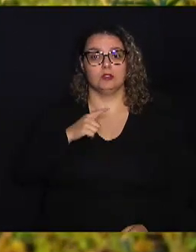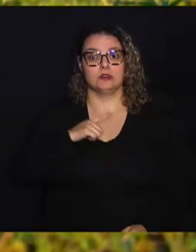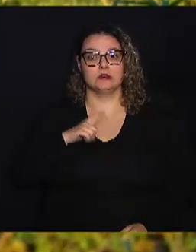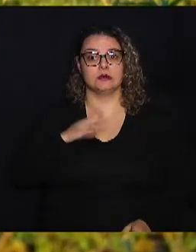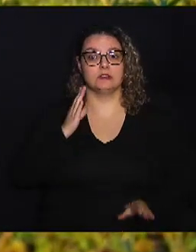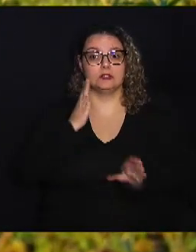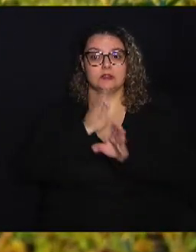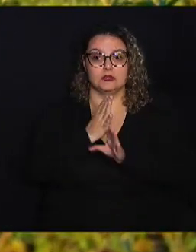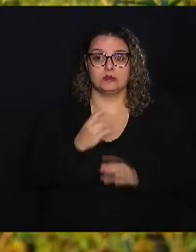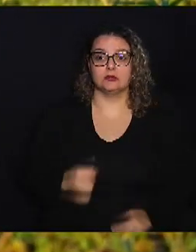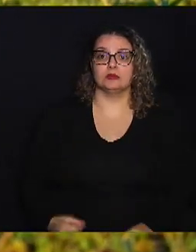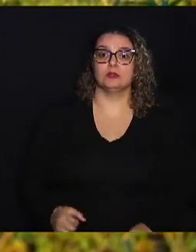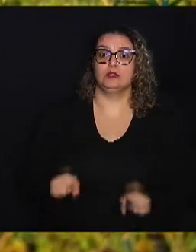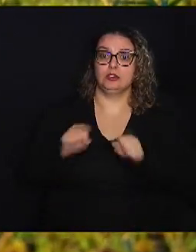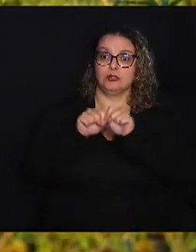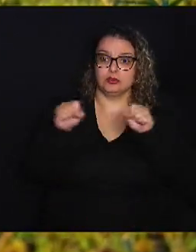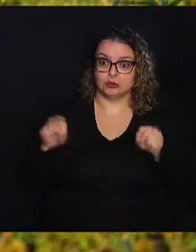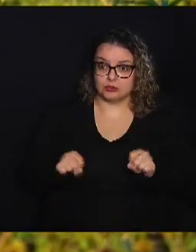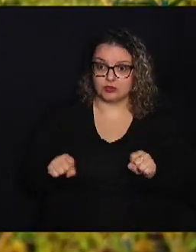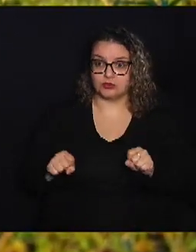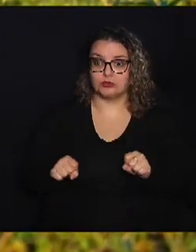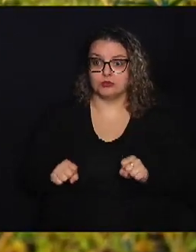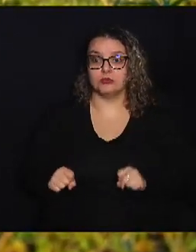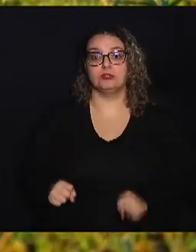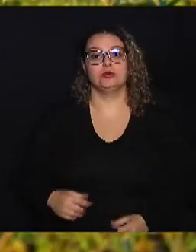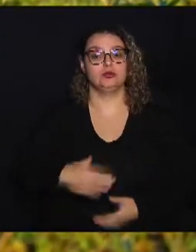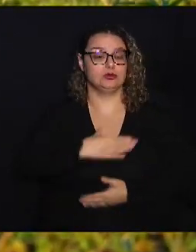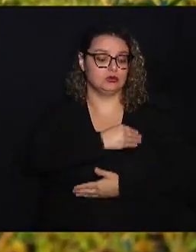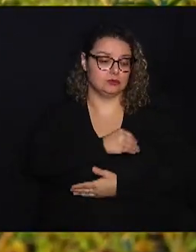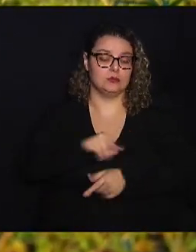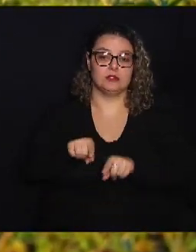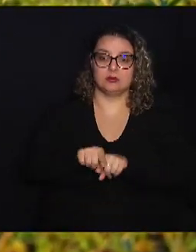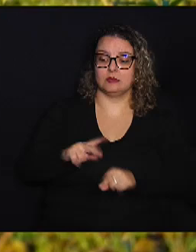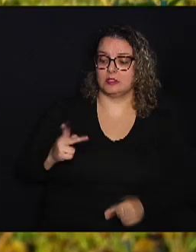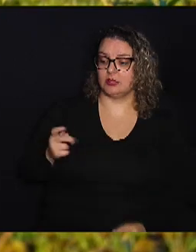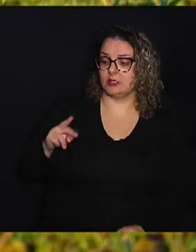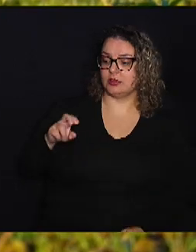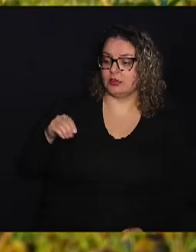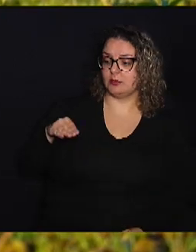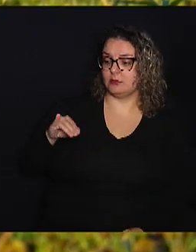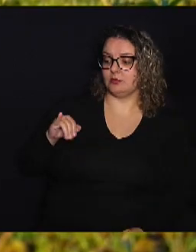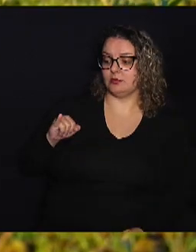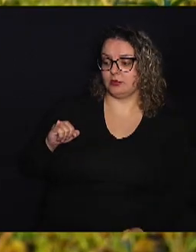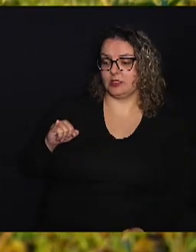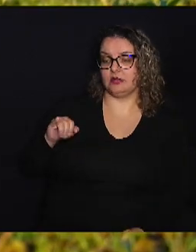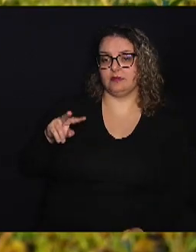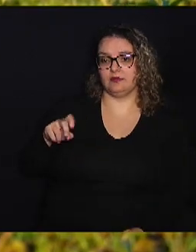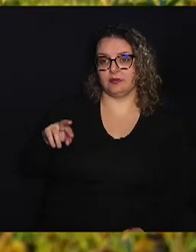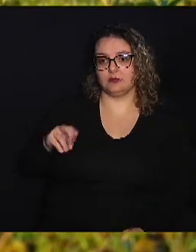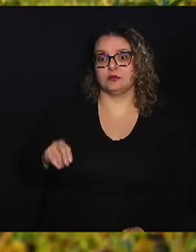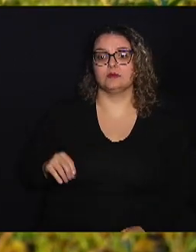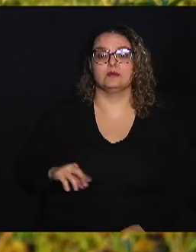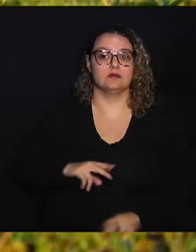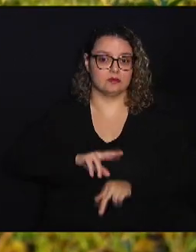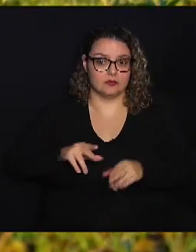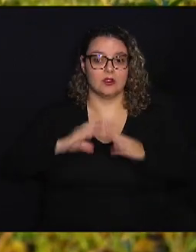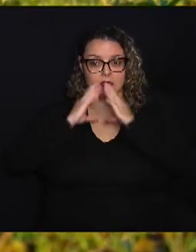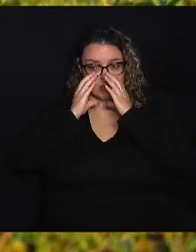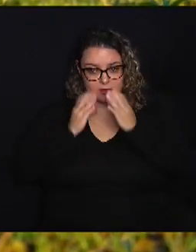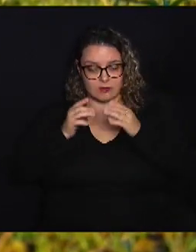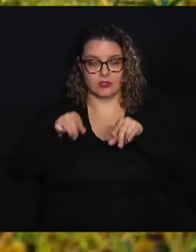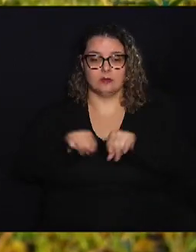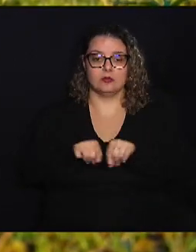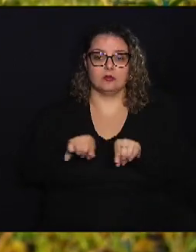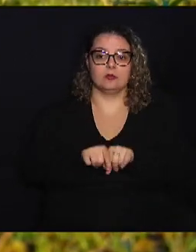descoberto no sistema digestivo de mamíferos herbívoros, dentre eles, né, a capivara, uma